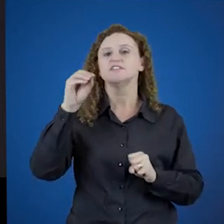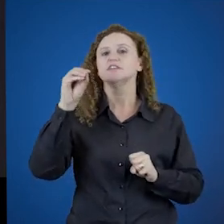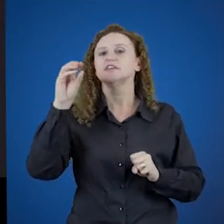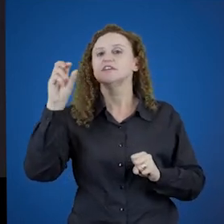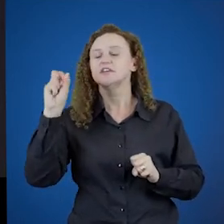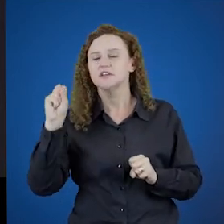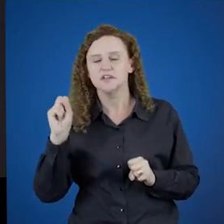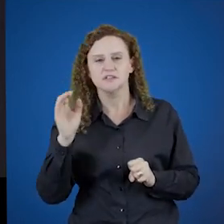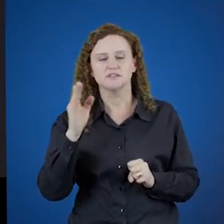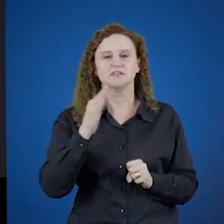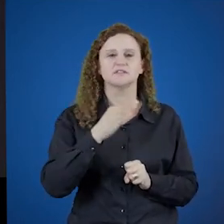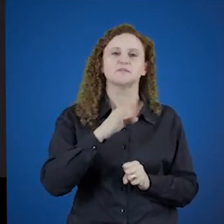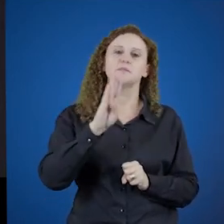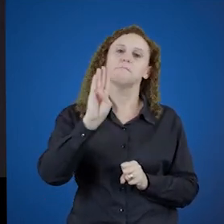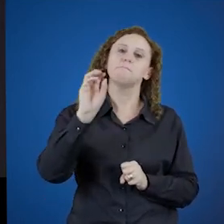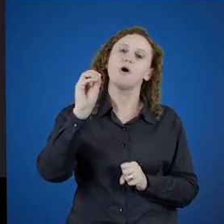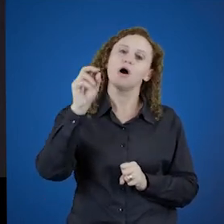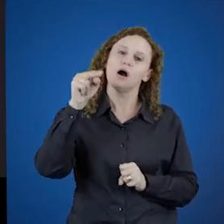Bona